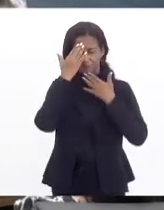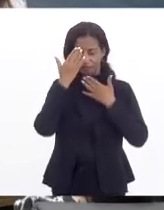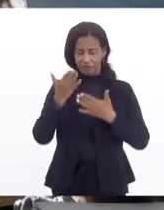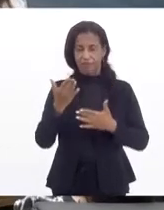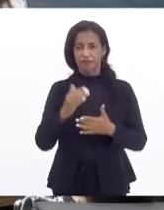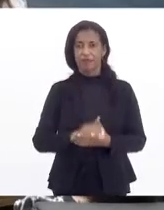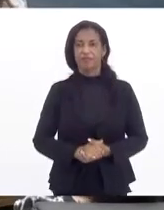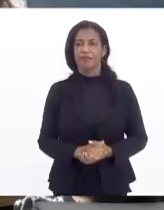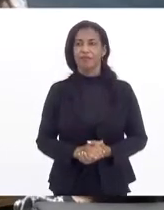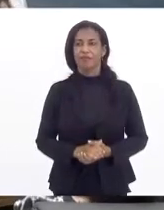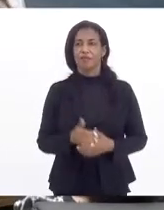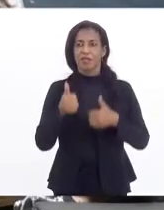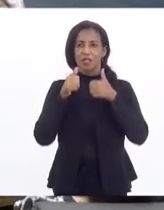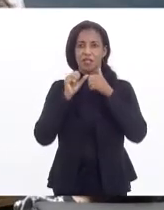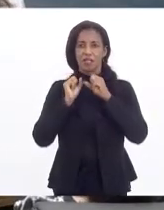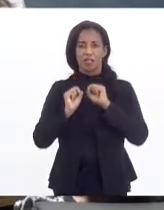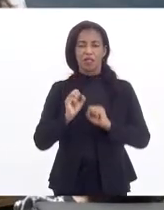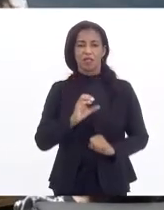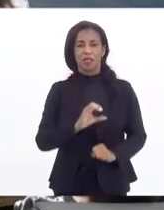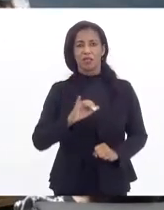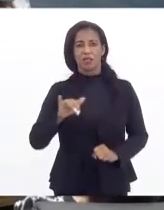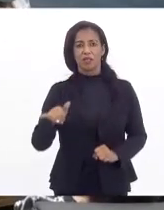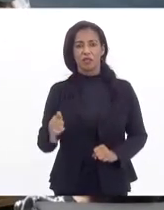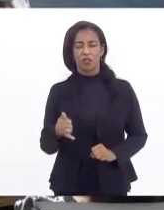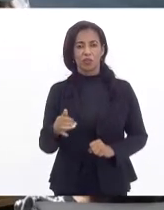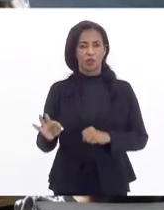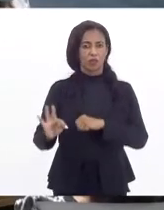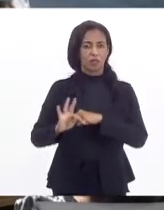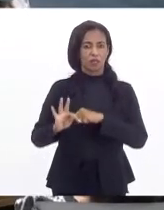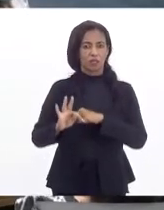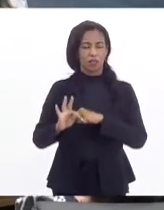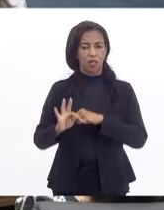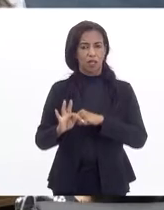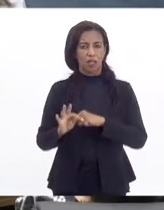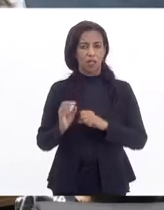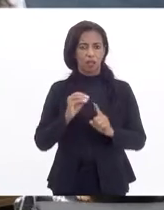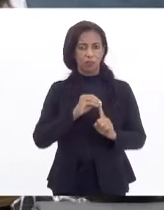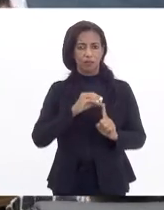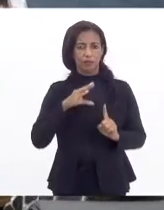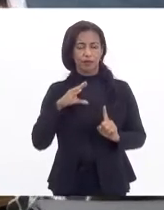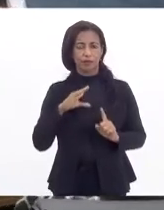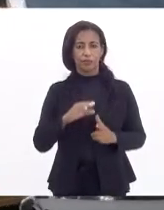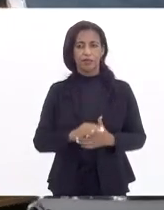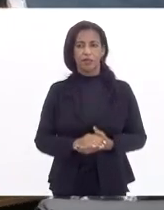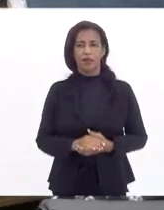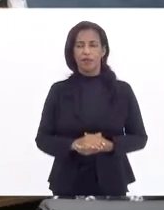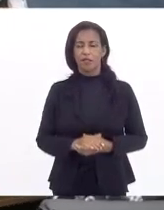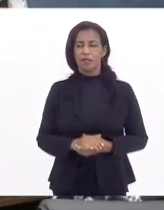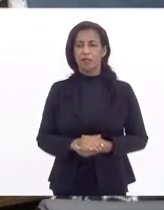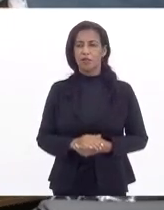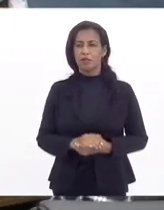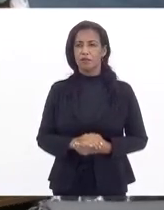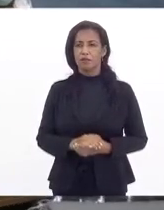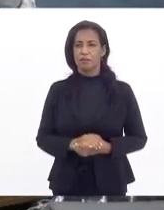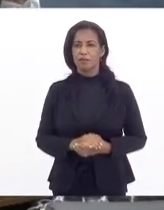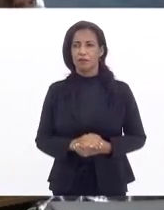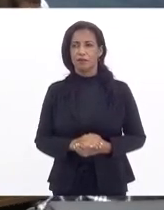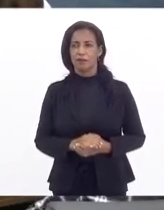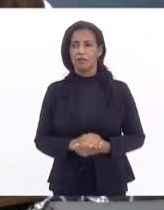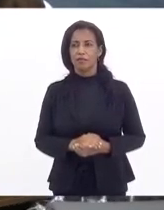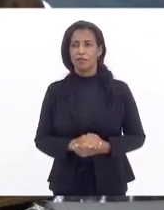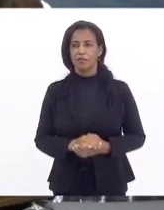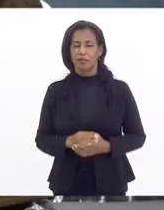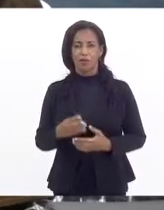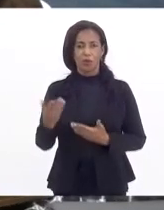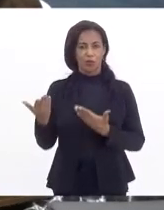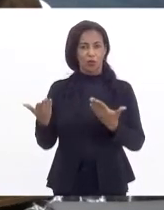a assessoria da CCJ e da técnica que o meu som foi reconectado. Bom, eu, como Vossa Excelência o